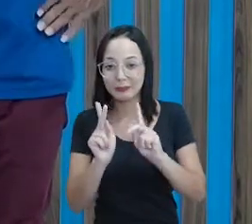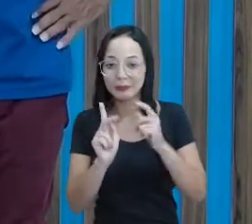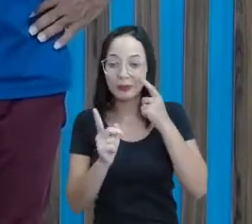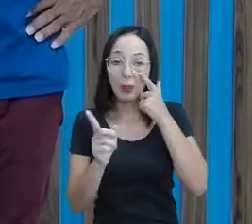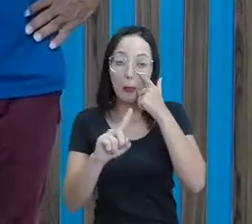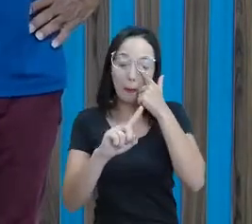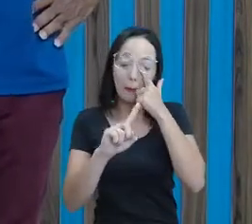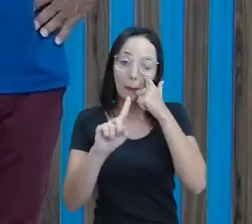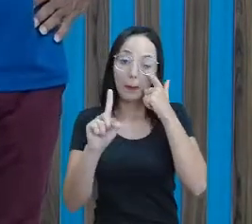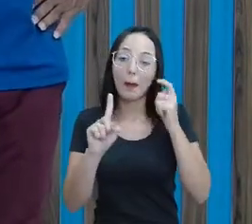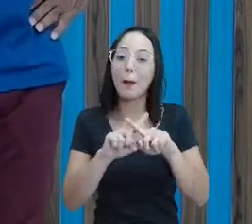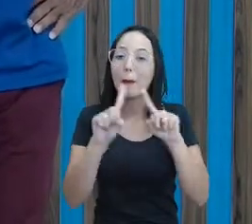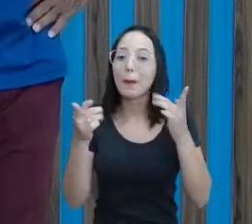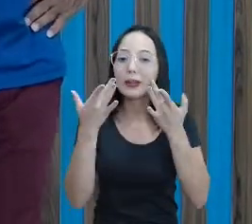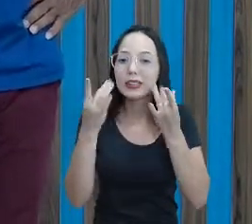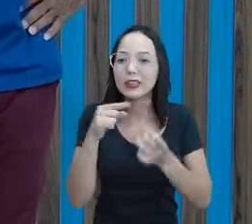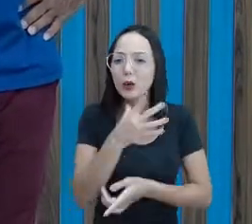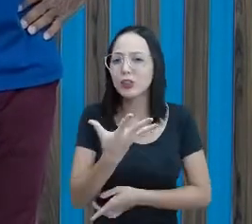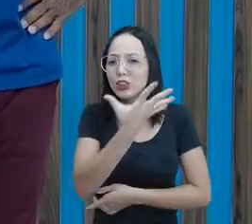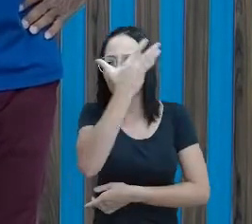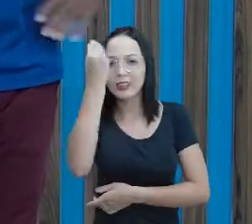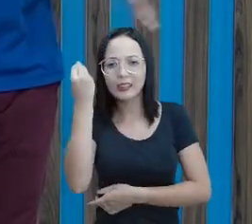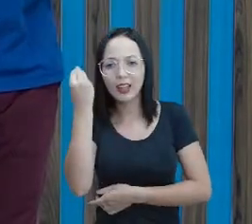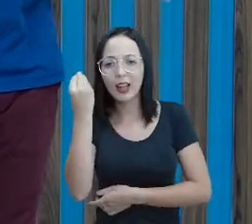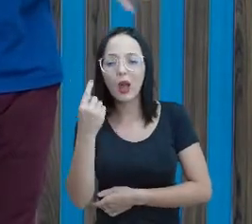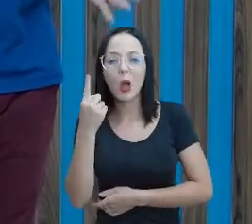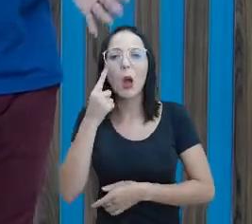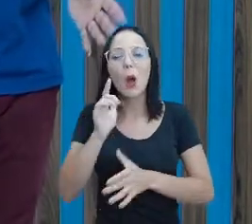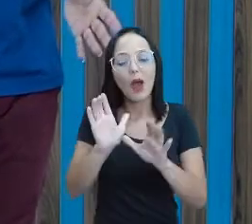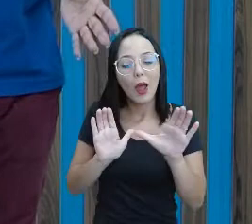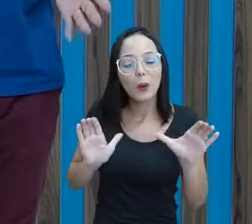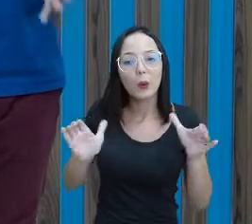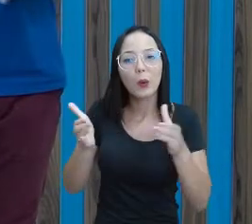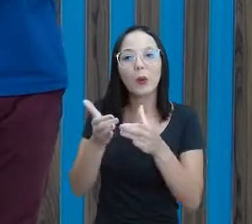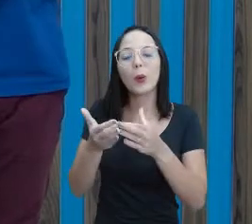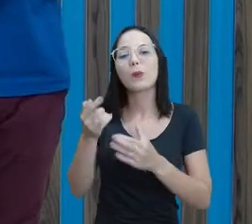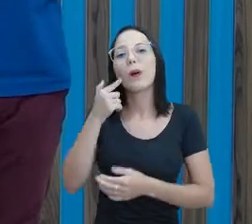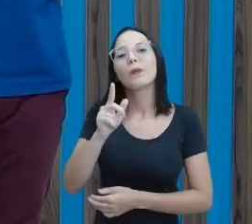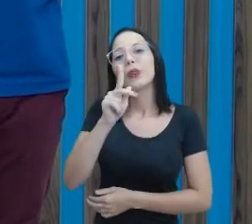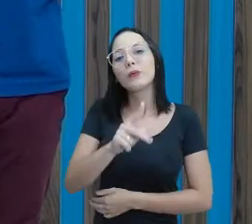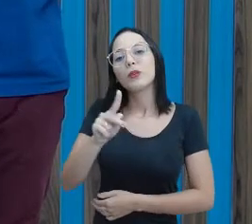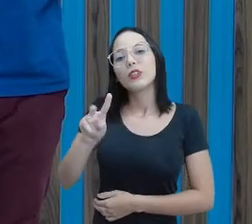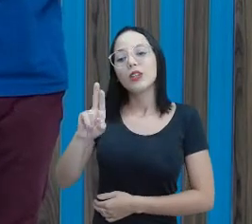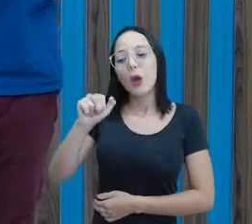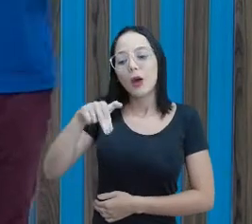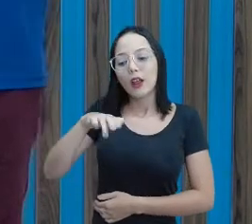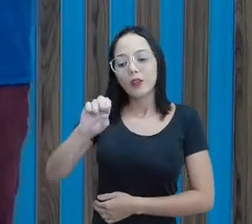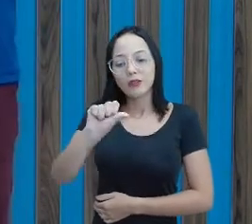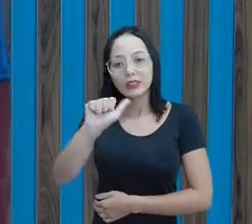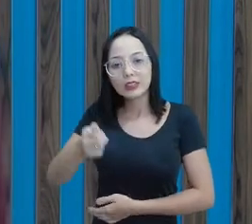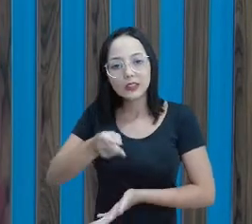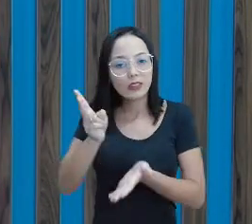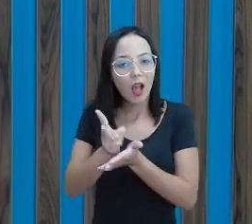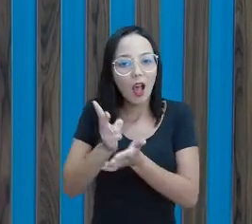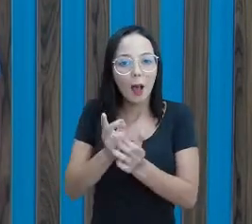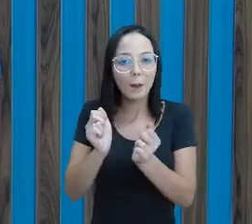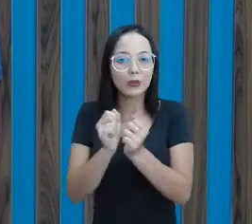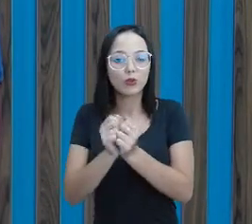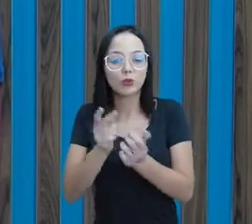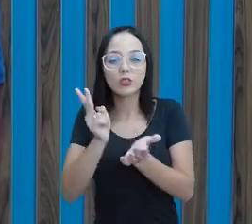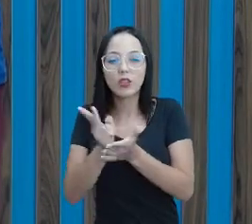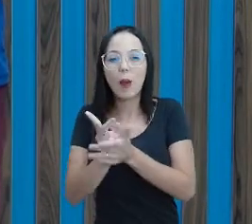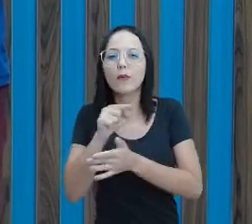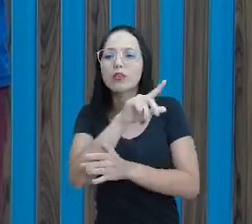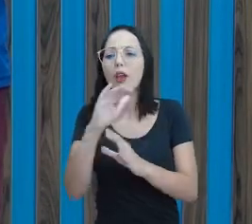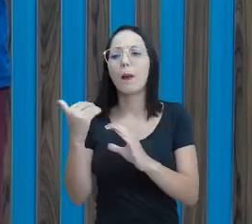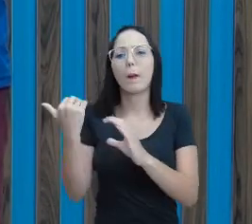presta atenção, vocês acham que eu esqueci dela? É uma equipe, meu irmão. A professora Vanessa aí, que sempre vai estar com a gente. Quando tu mandar a